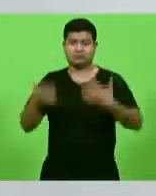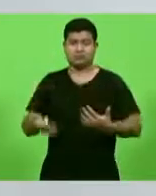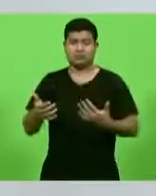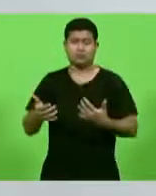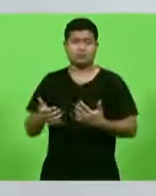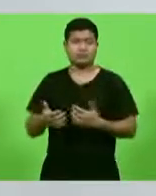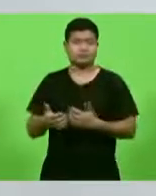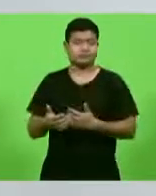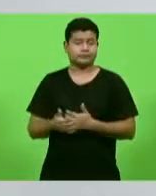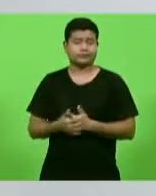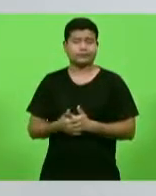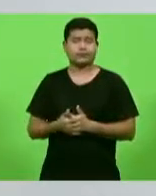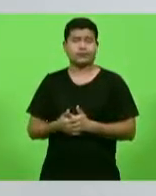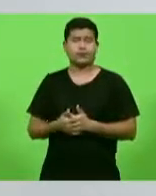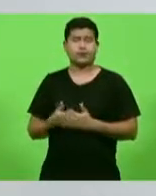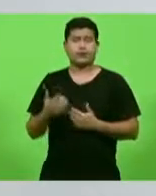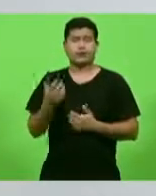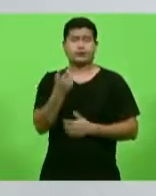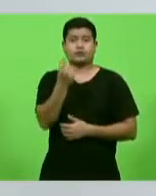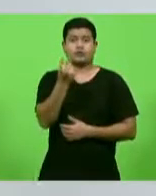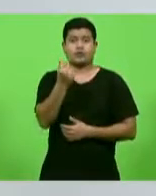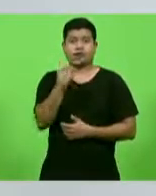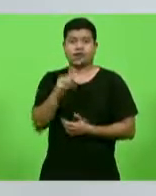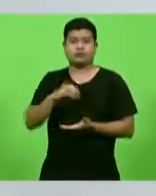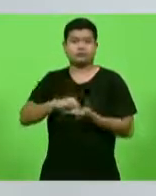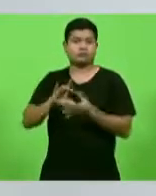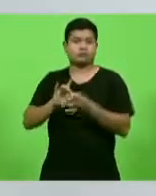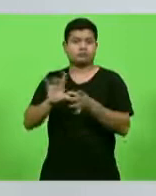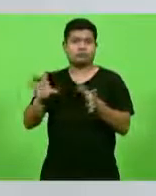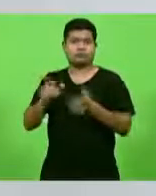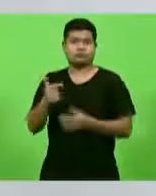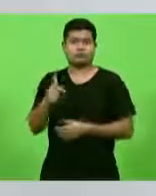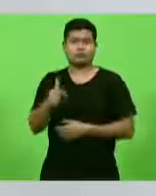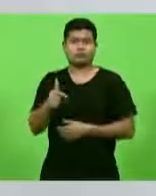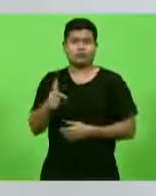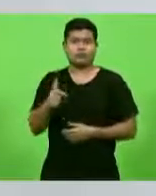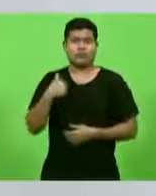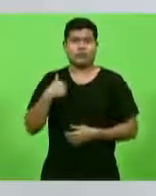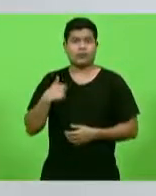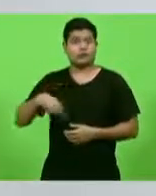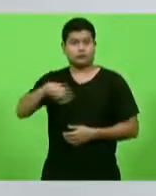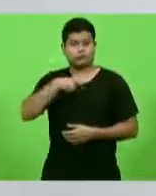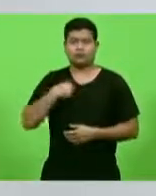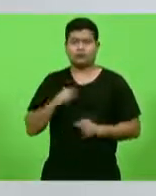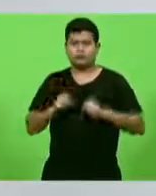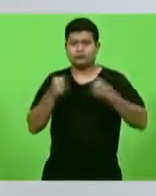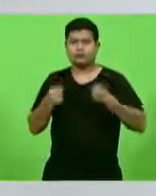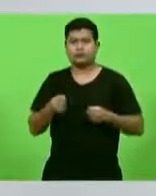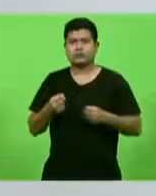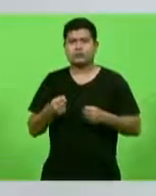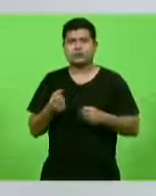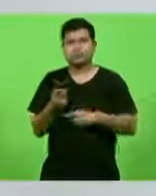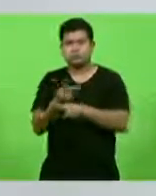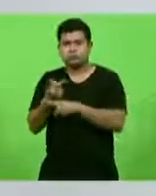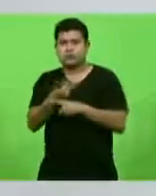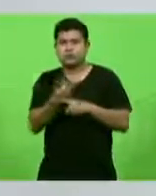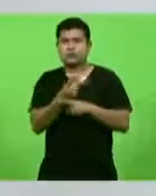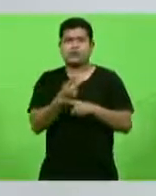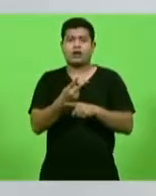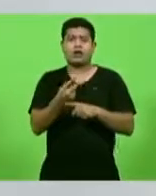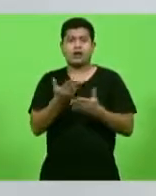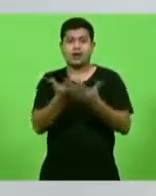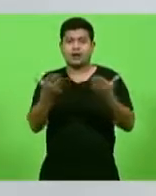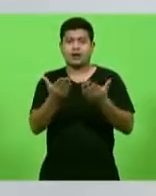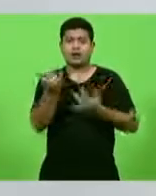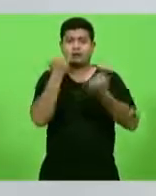Ismael, que o recurso não foi liberado. Então, nós fomos atrás das informações, qual foi o papel da Prefeitura de